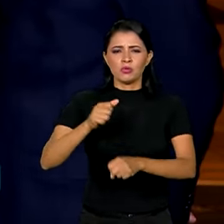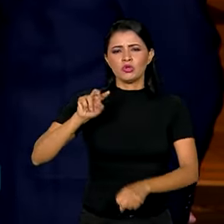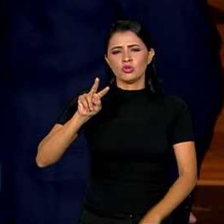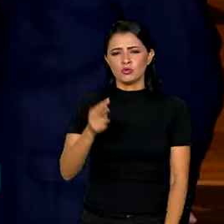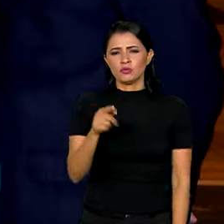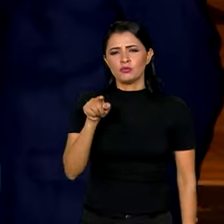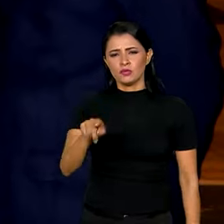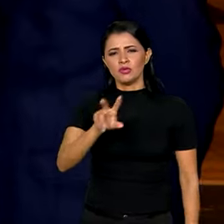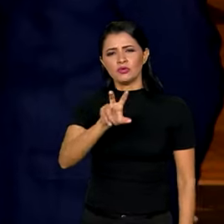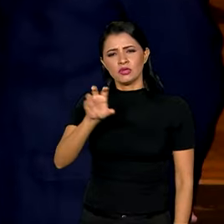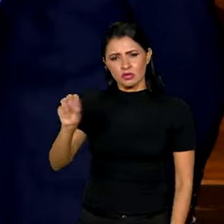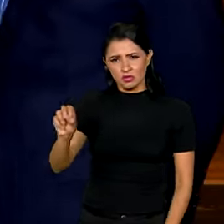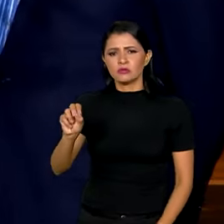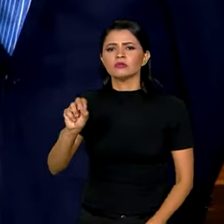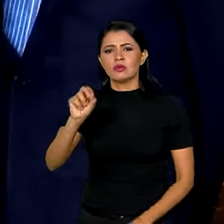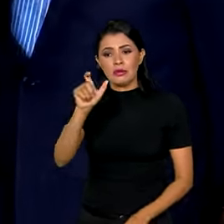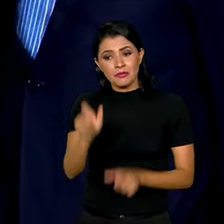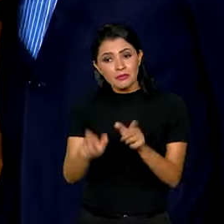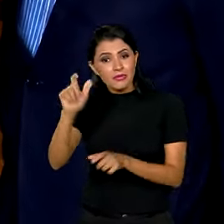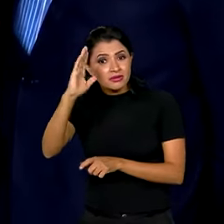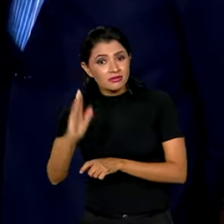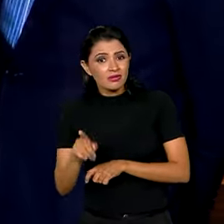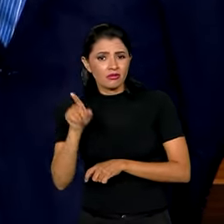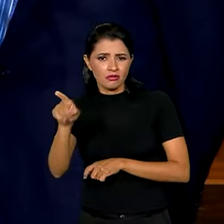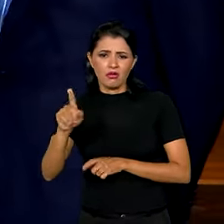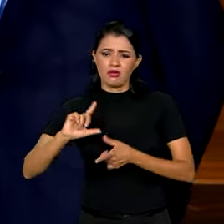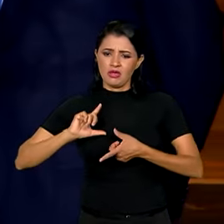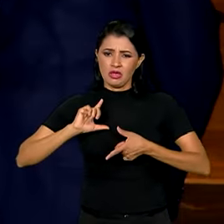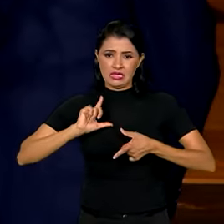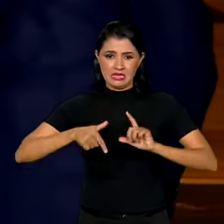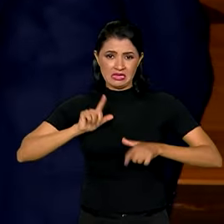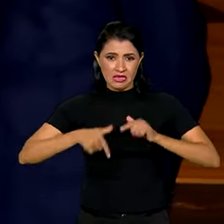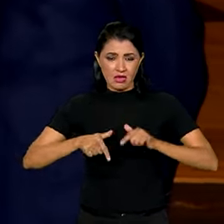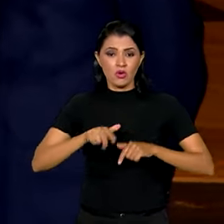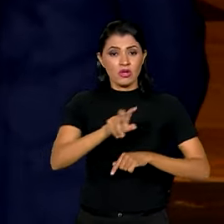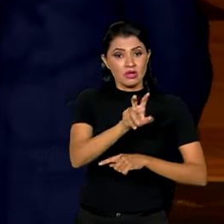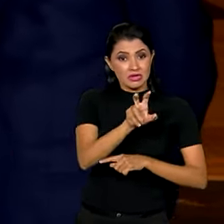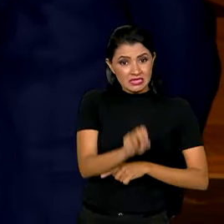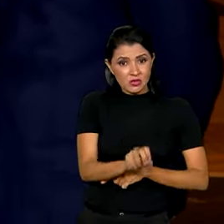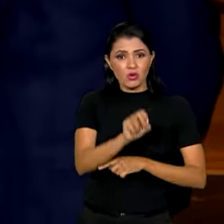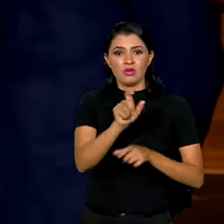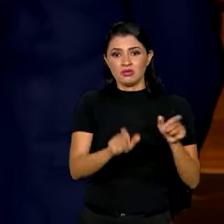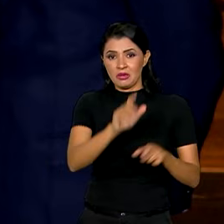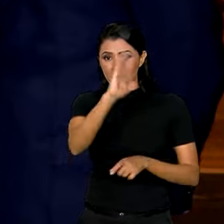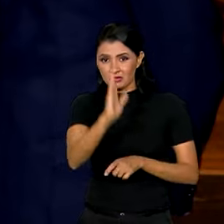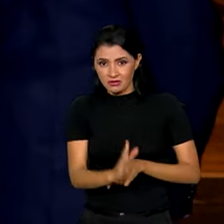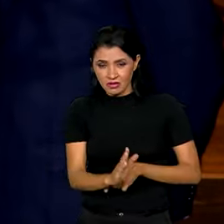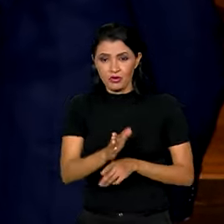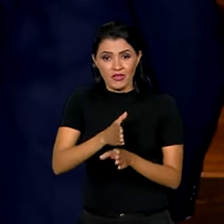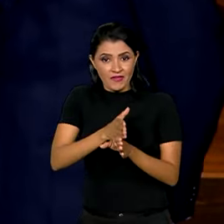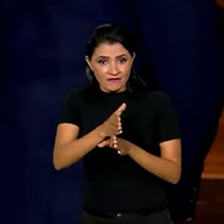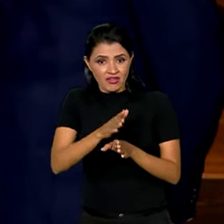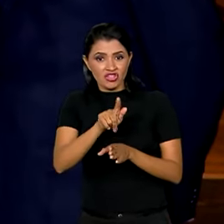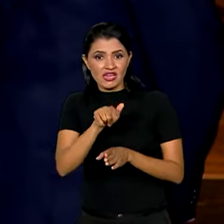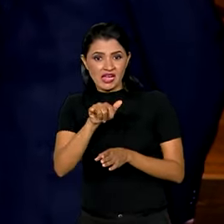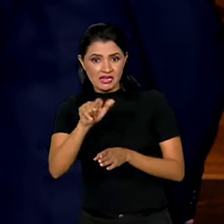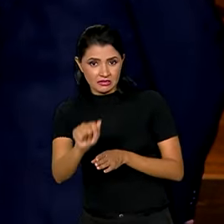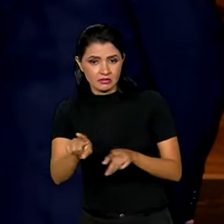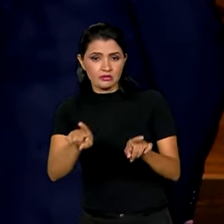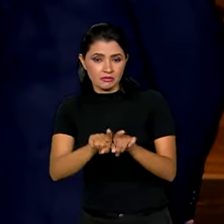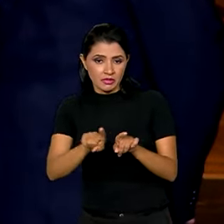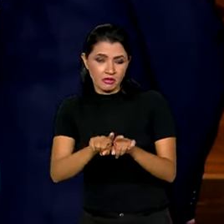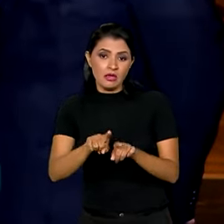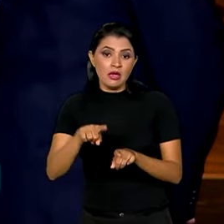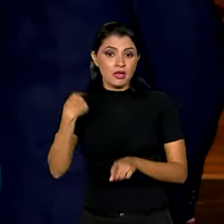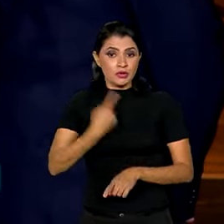brasileiros em Israel, temos cerca de 50 brasileiros na faixa de Gaza até o momento, e